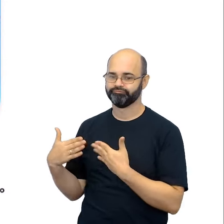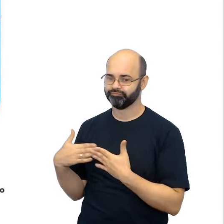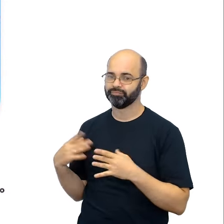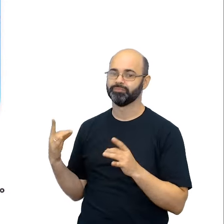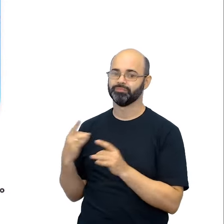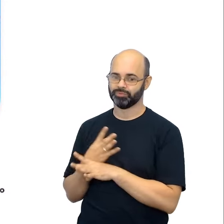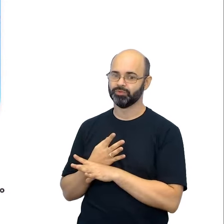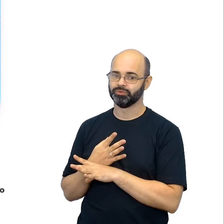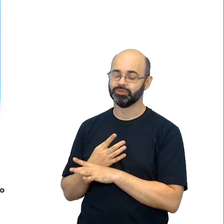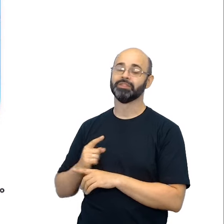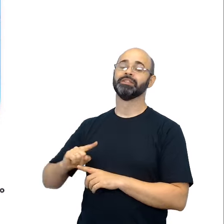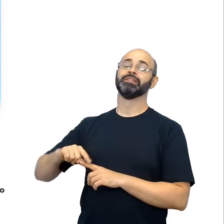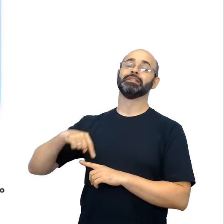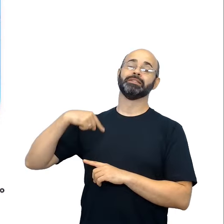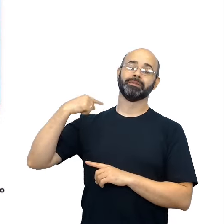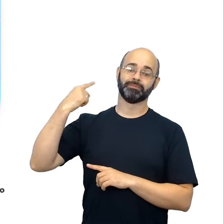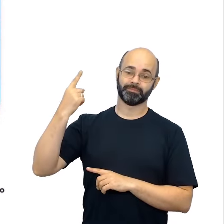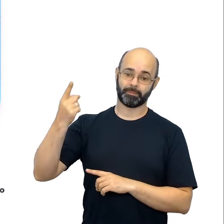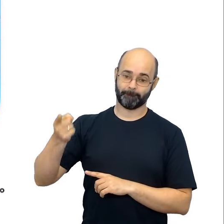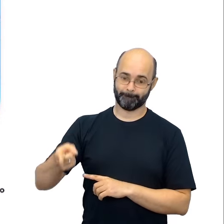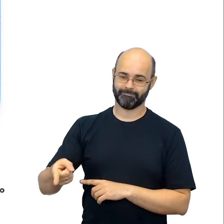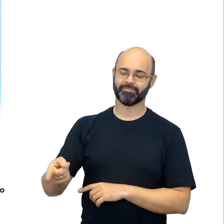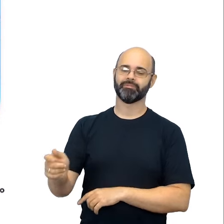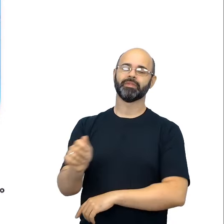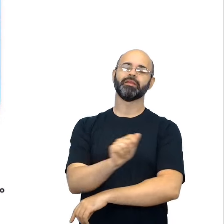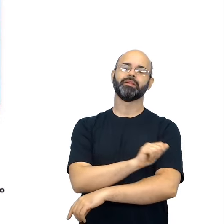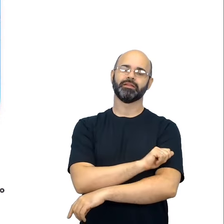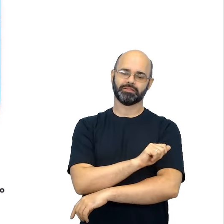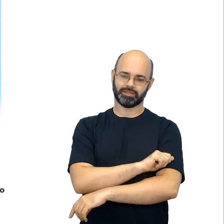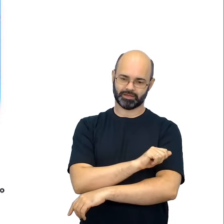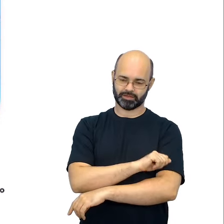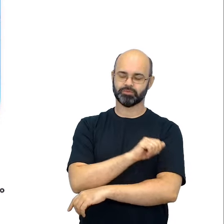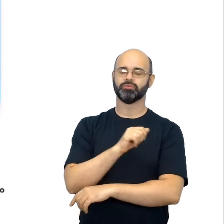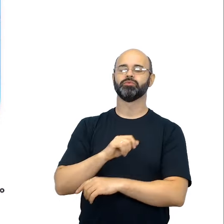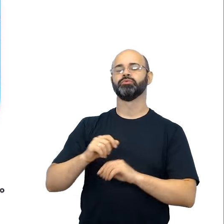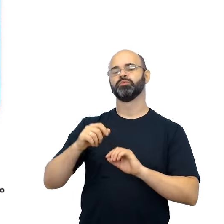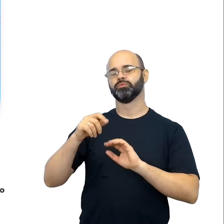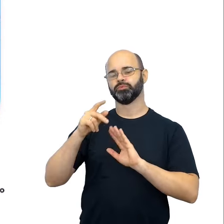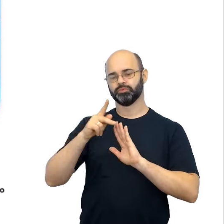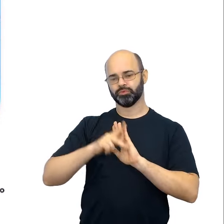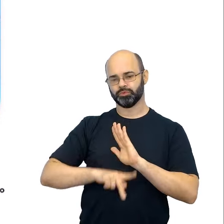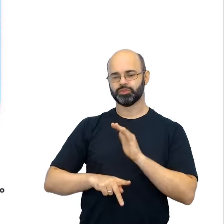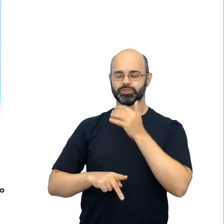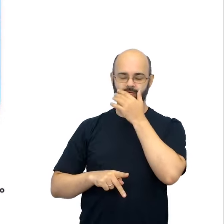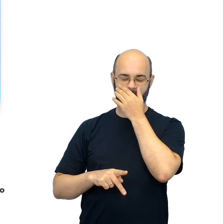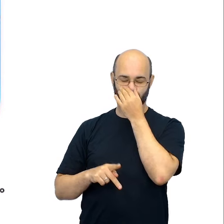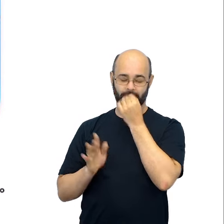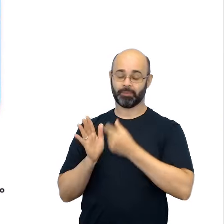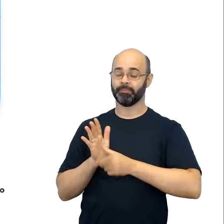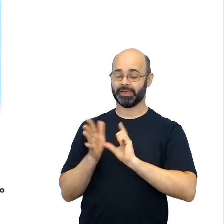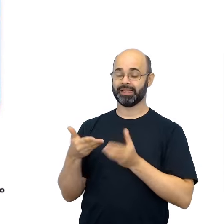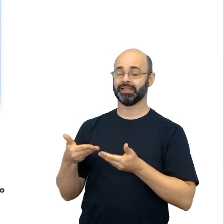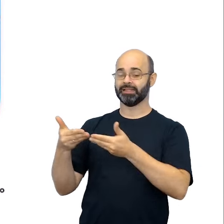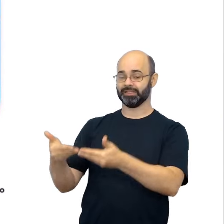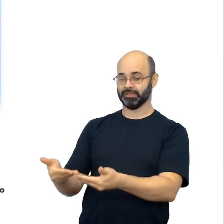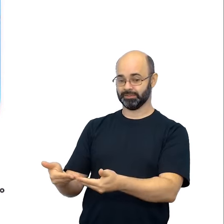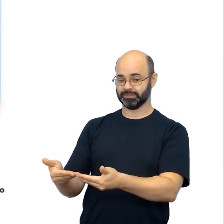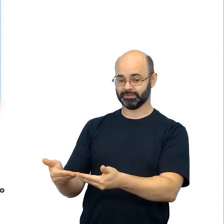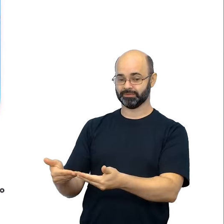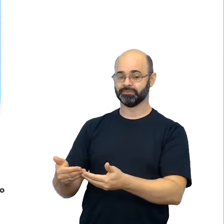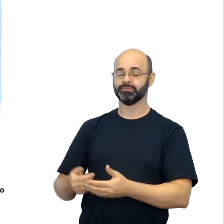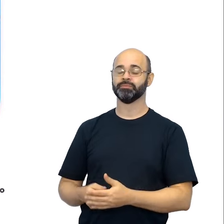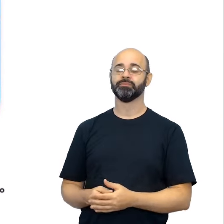poder levar para os estudantes, né? Já um pré-projeto, aí a gente vai trazer aqui o que a